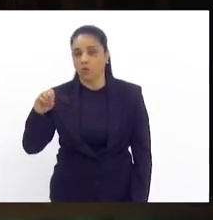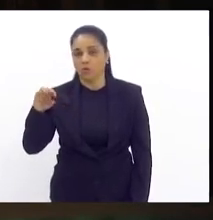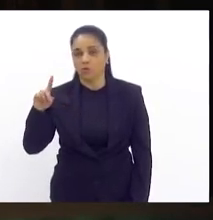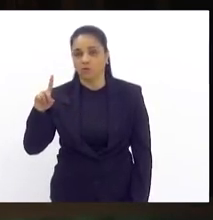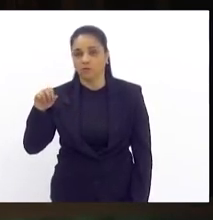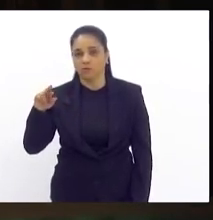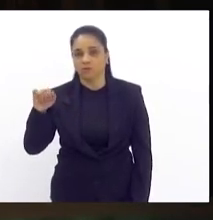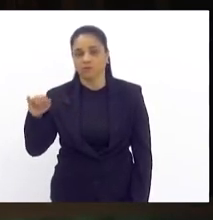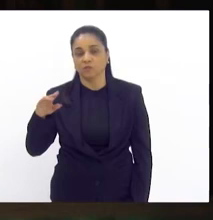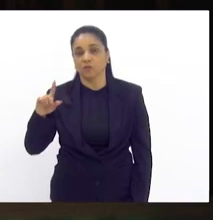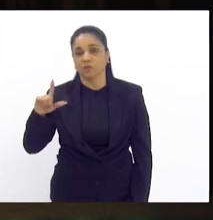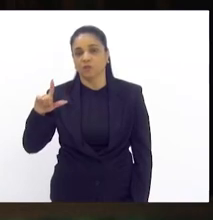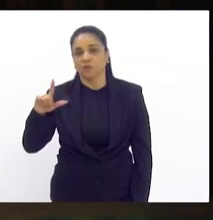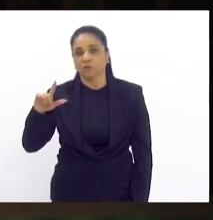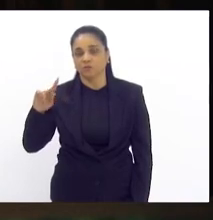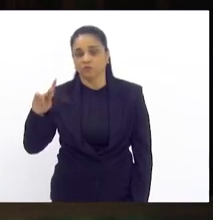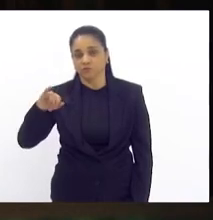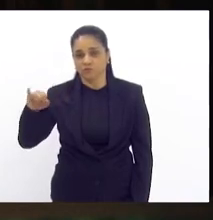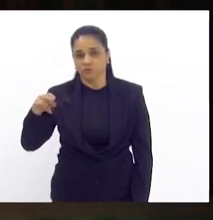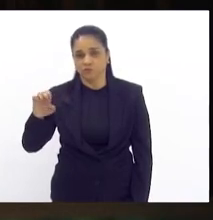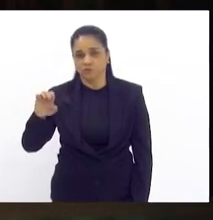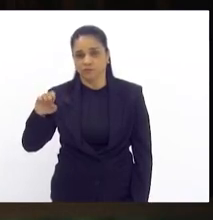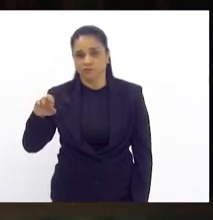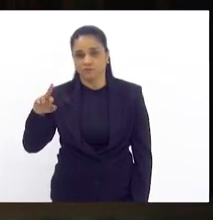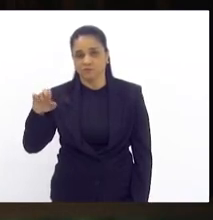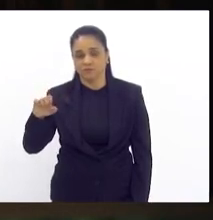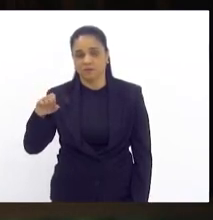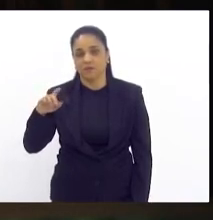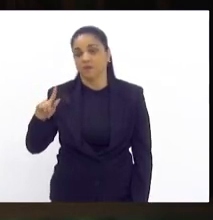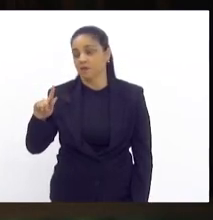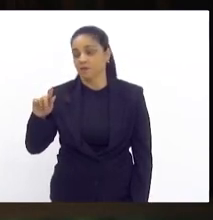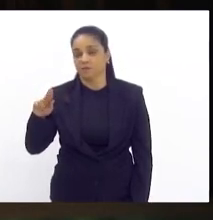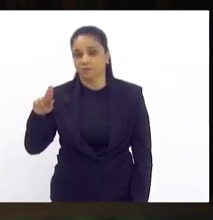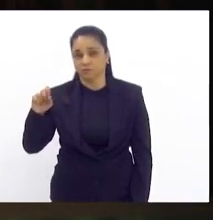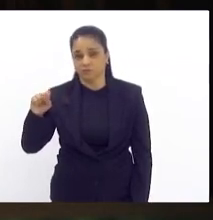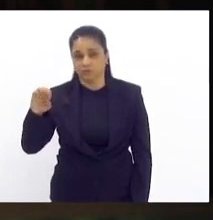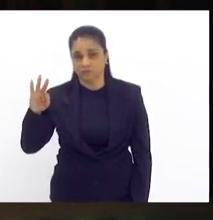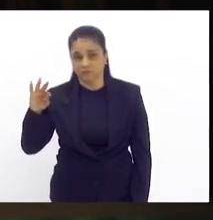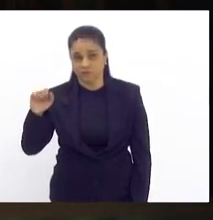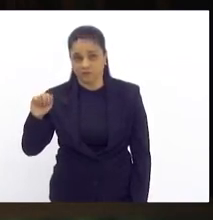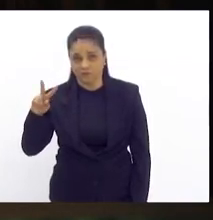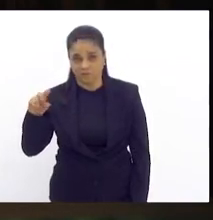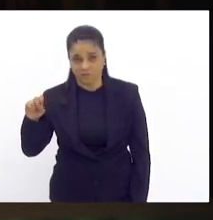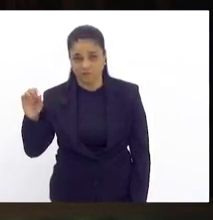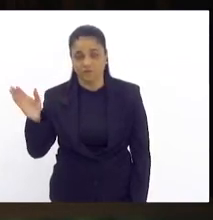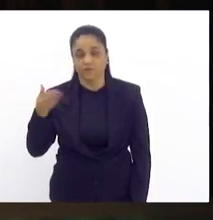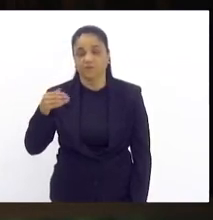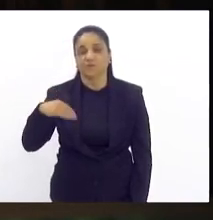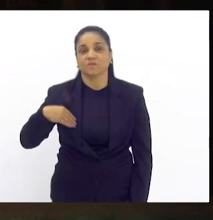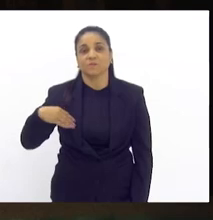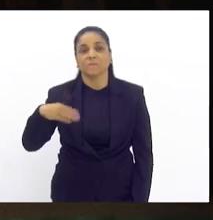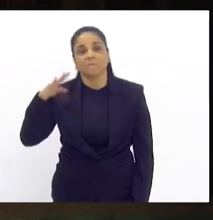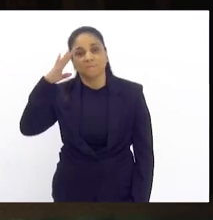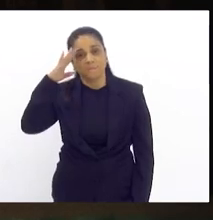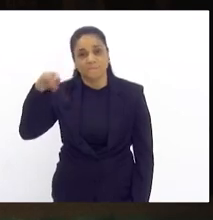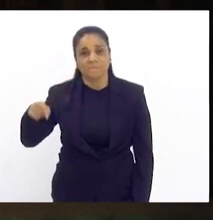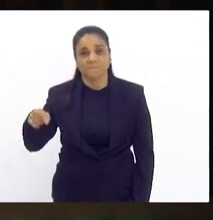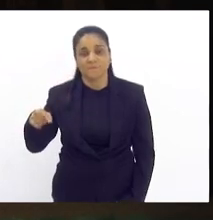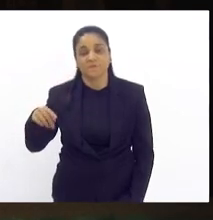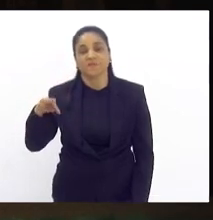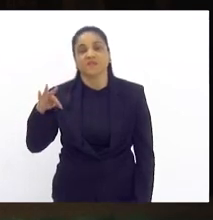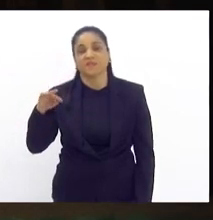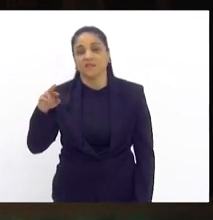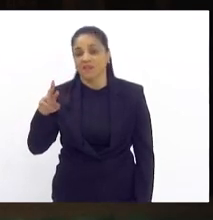Henrique Marques Neto. Subtenente Gustavo da Silva Nunes. Subtenente Rivelino Adriano